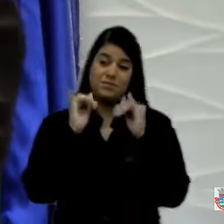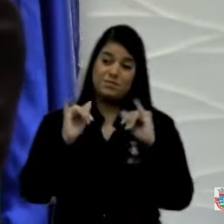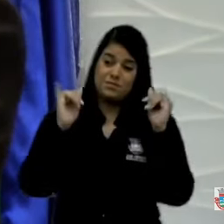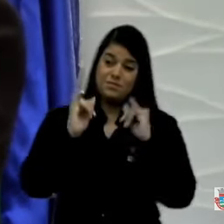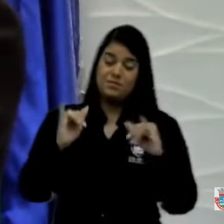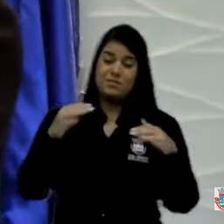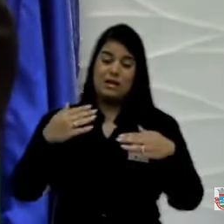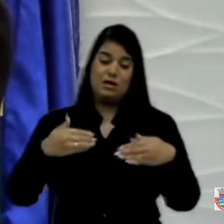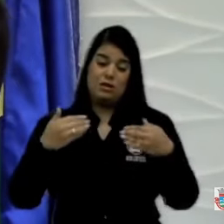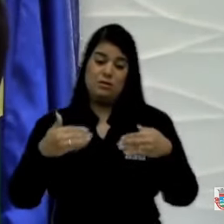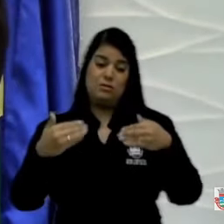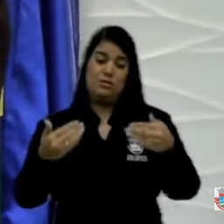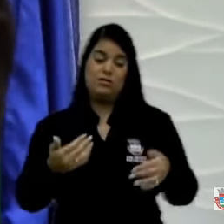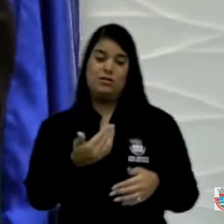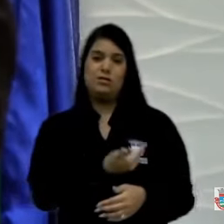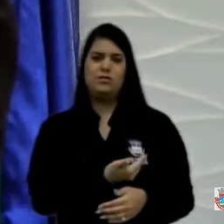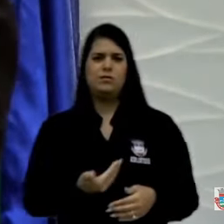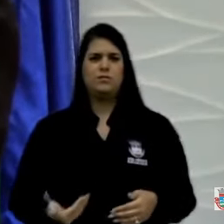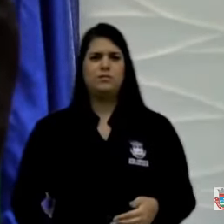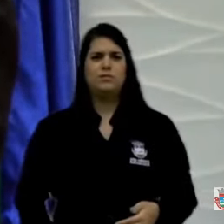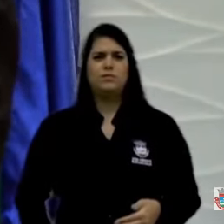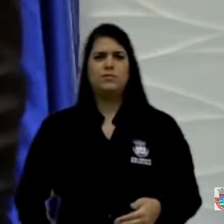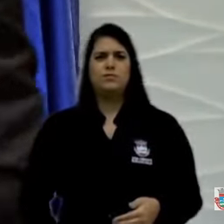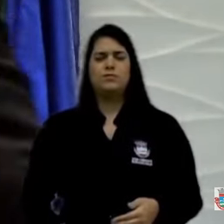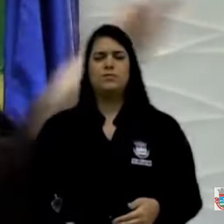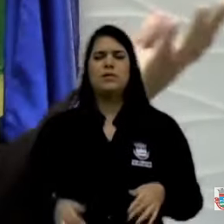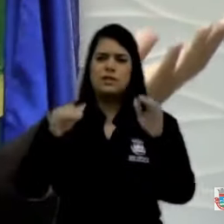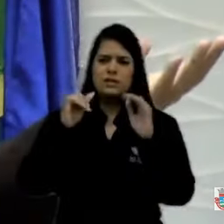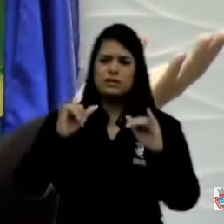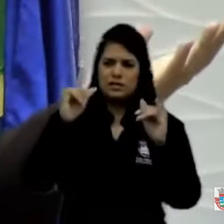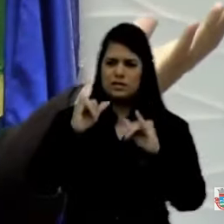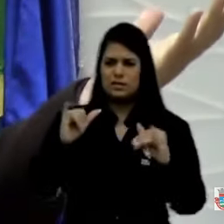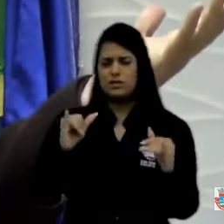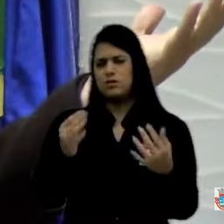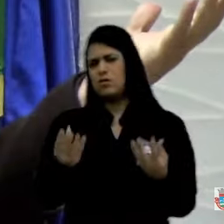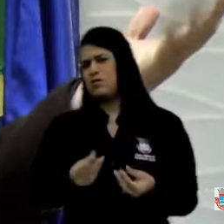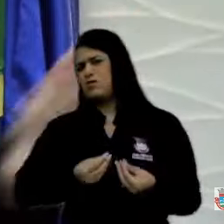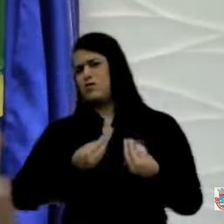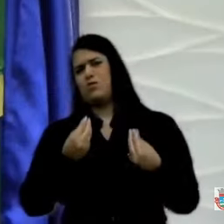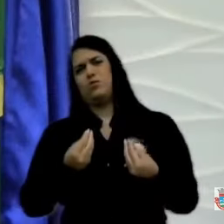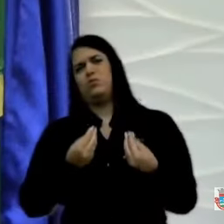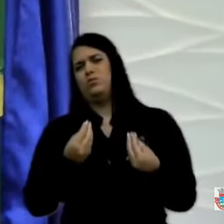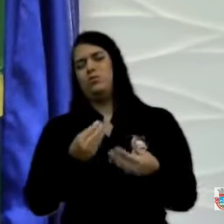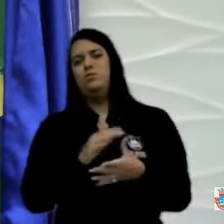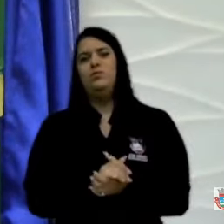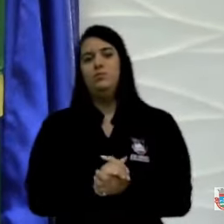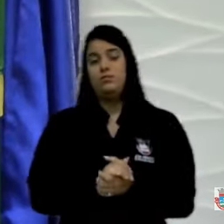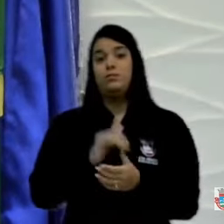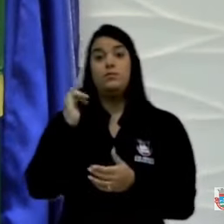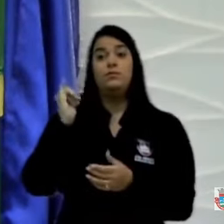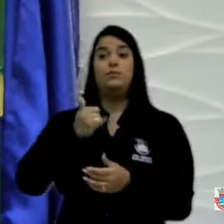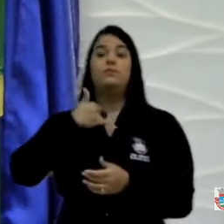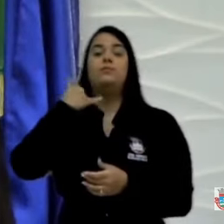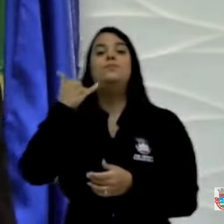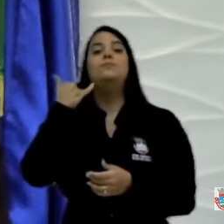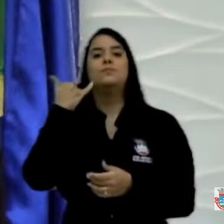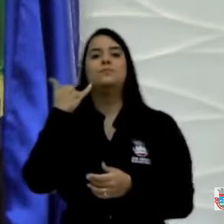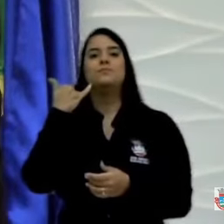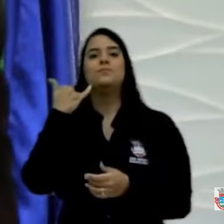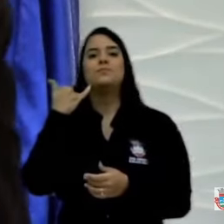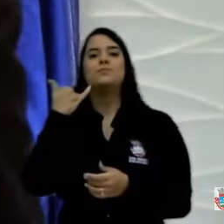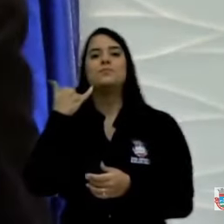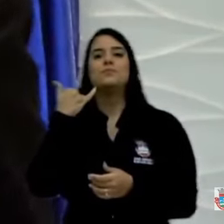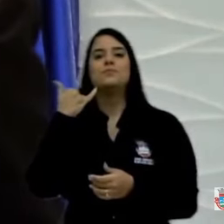Ministério Público nos orientou. Que absurdo. Eu peguei o telefone na hora, senhoras e senhores. Liguei